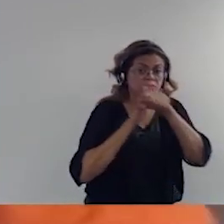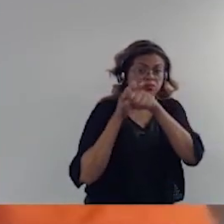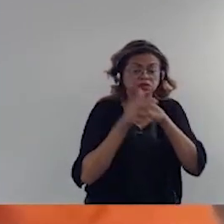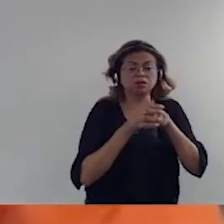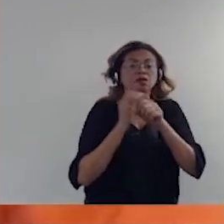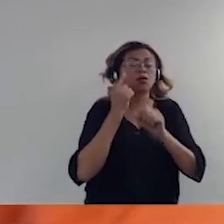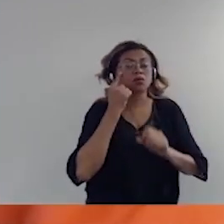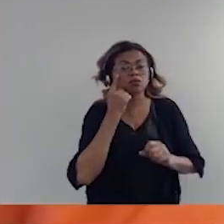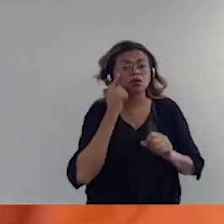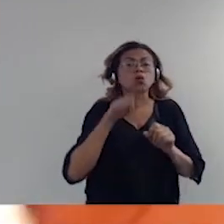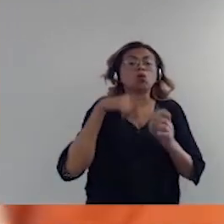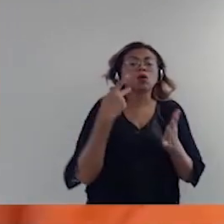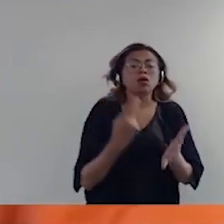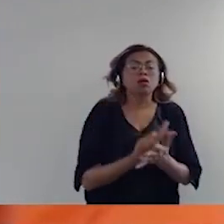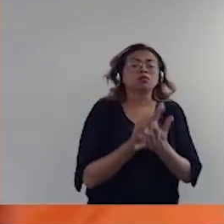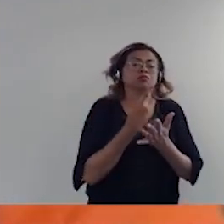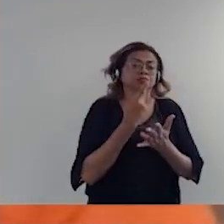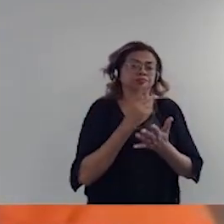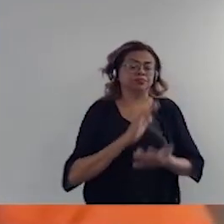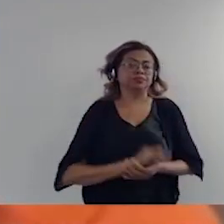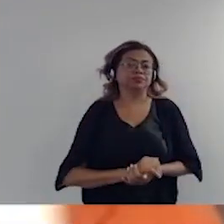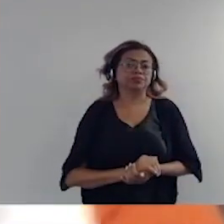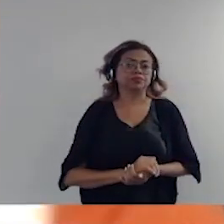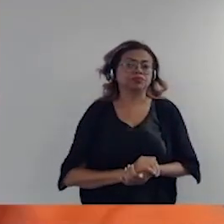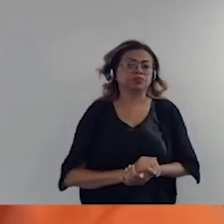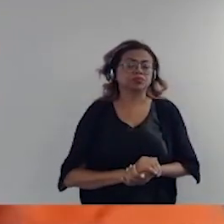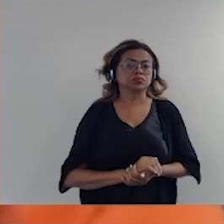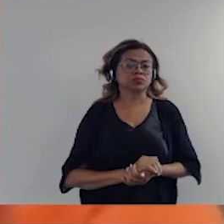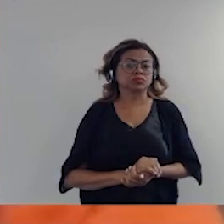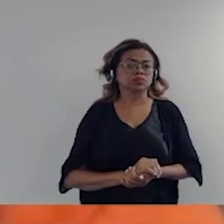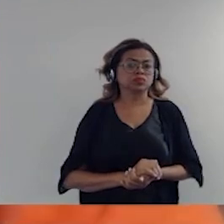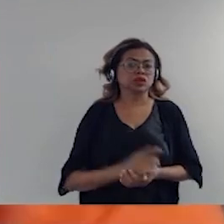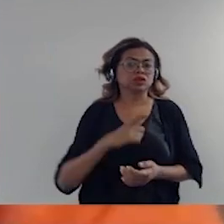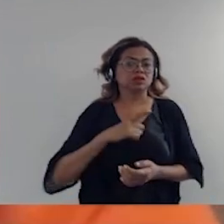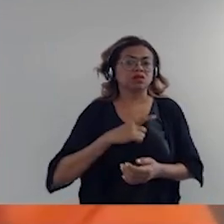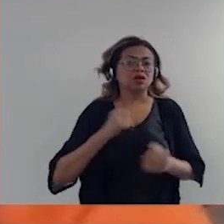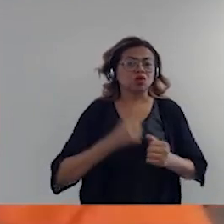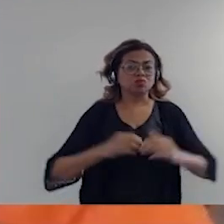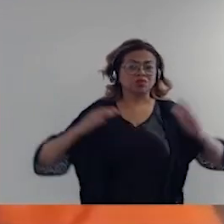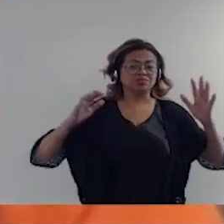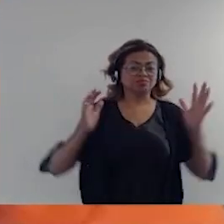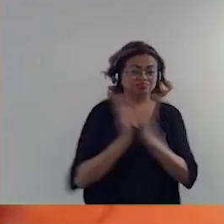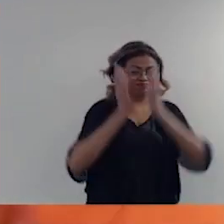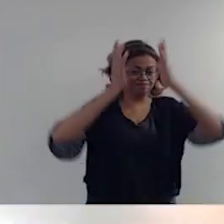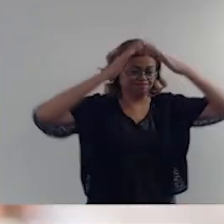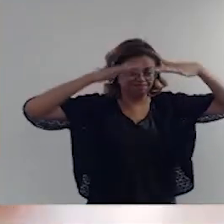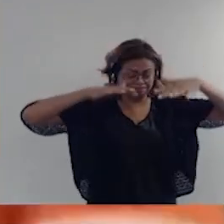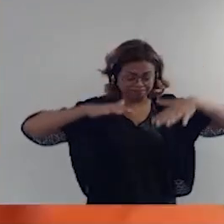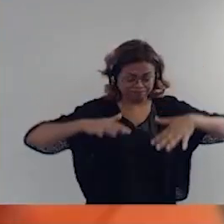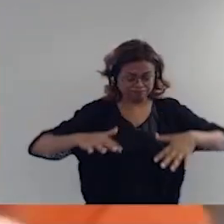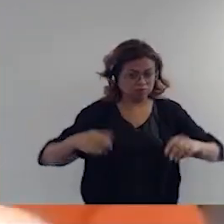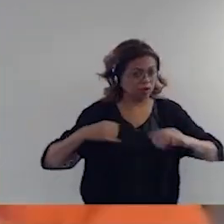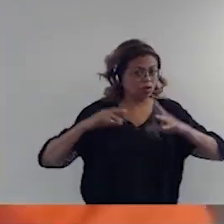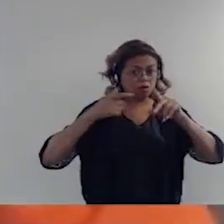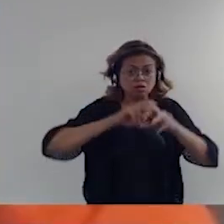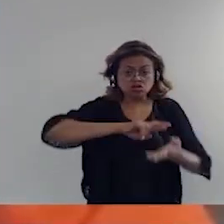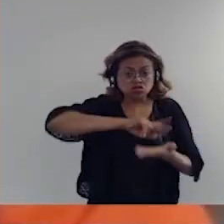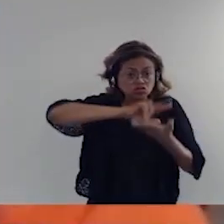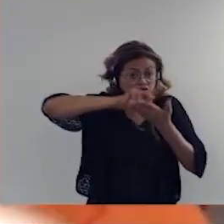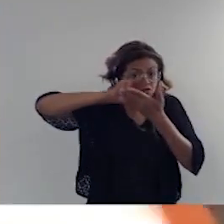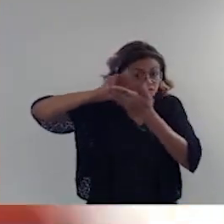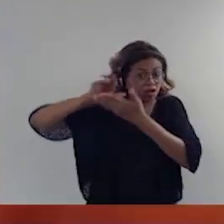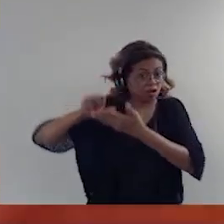o que ocorre? Houve um colapso econômico diferente dos outros